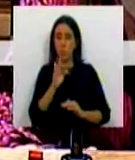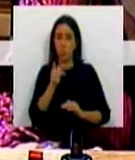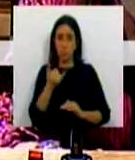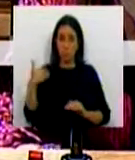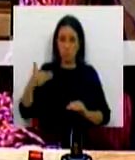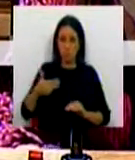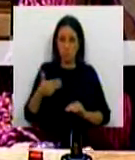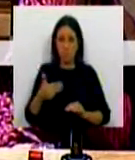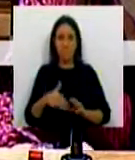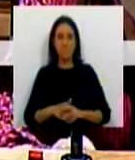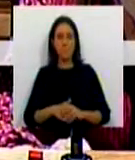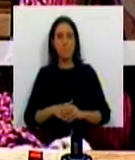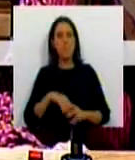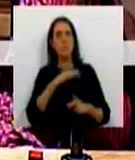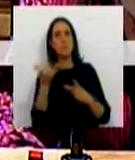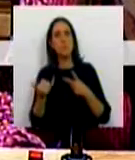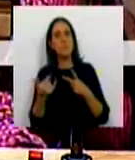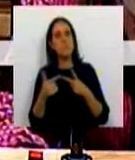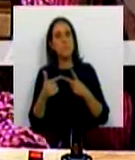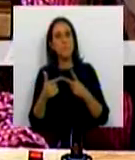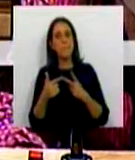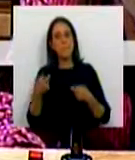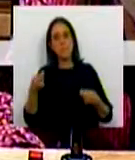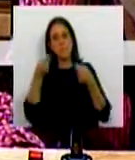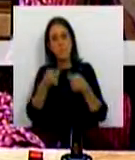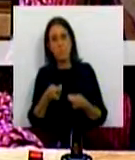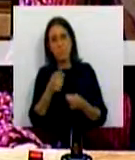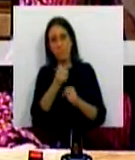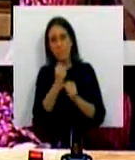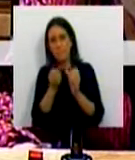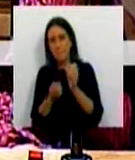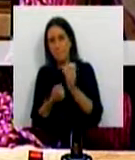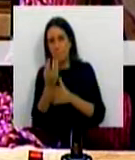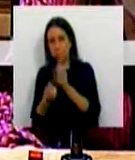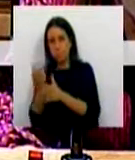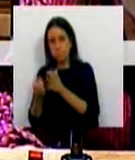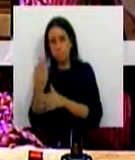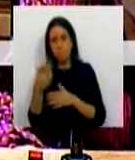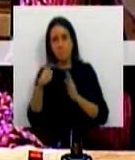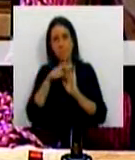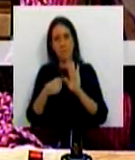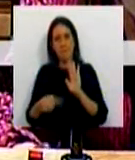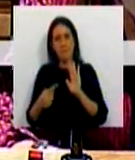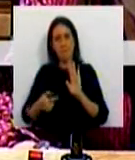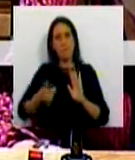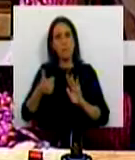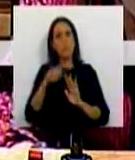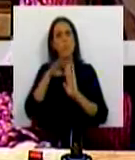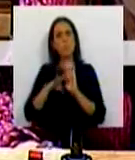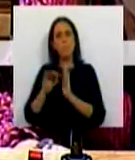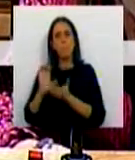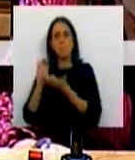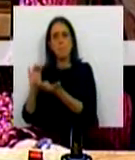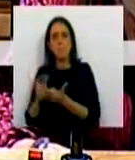segundo lugar, temos medidas de apoio ao investimento e à criação de emprego. São particularmente relevantes as medidas fiscais do programa Capitalizar e do